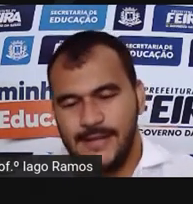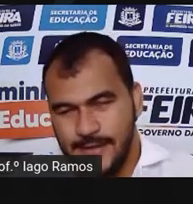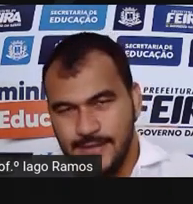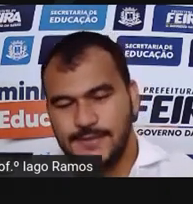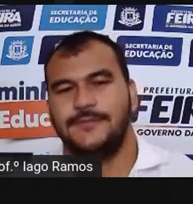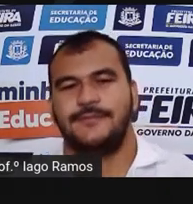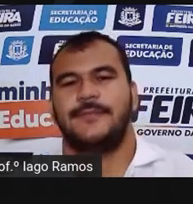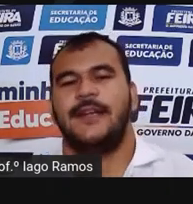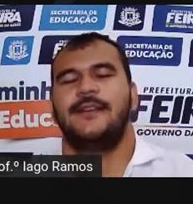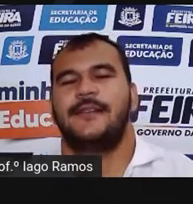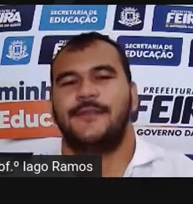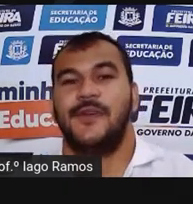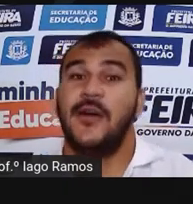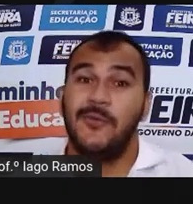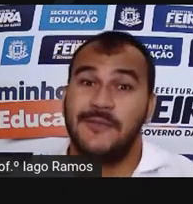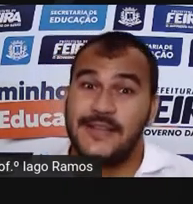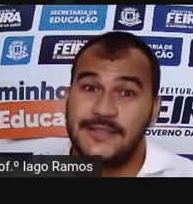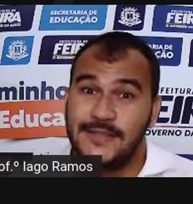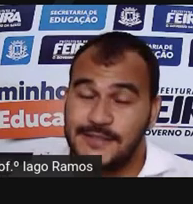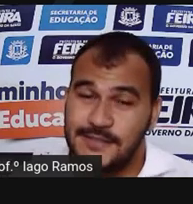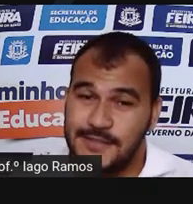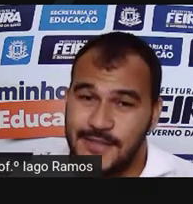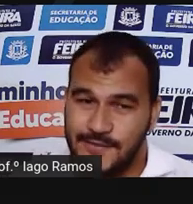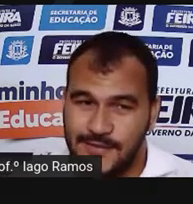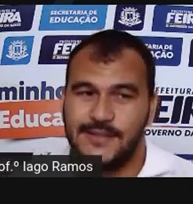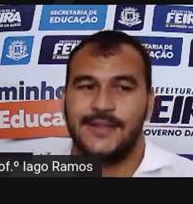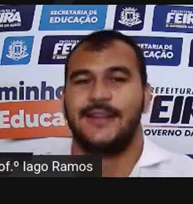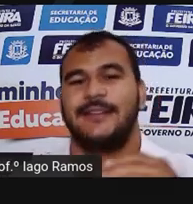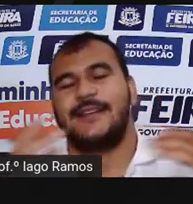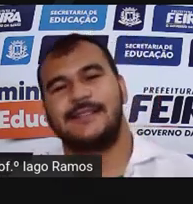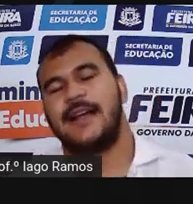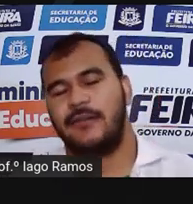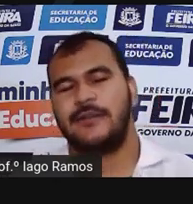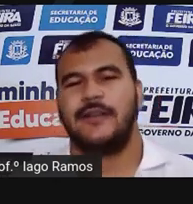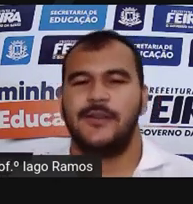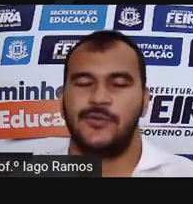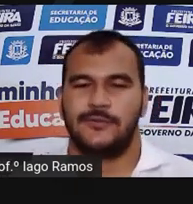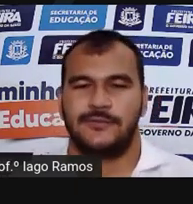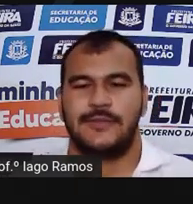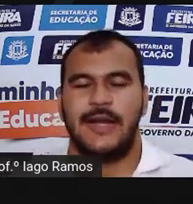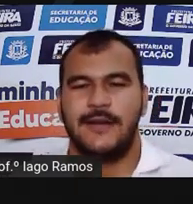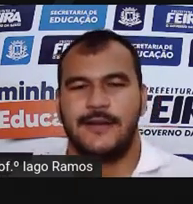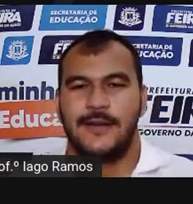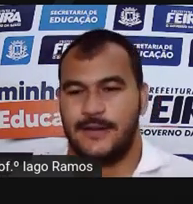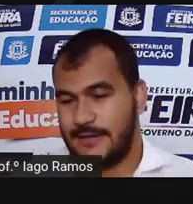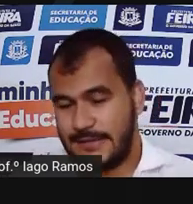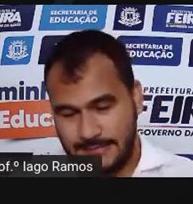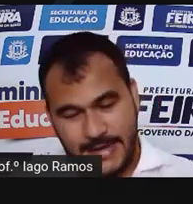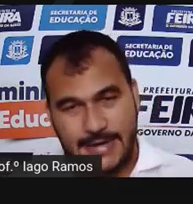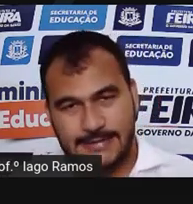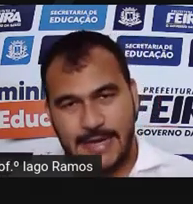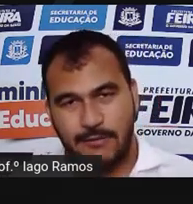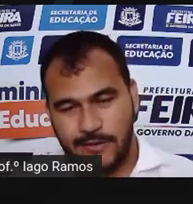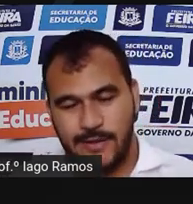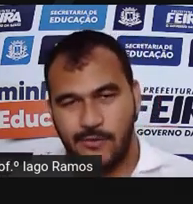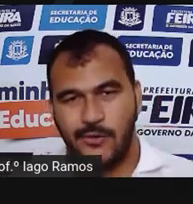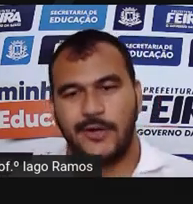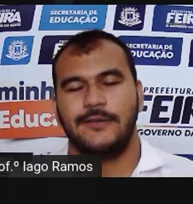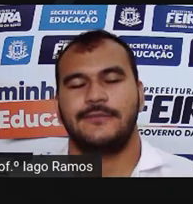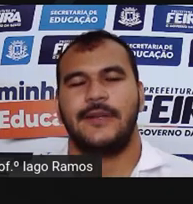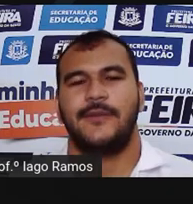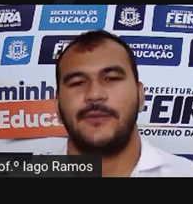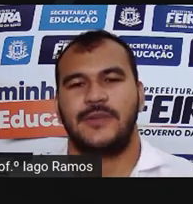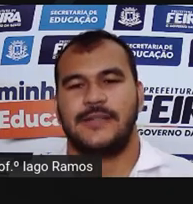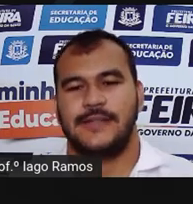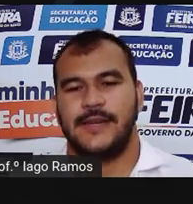e isso né foi a conversa que a gente teve nessa aula anterior tá essa aula